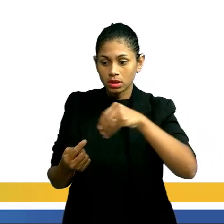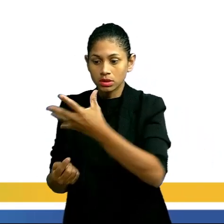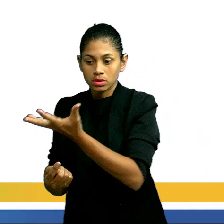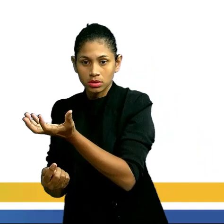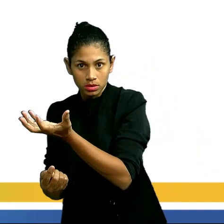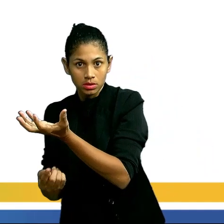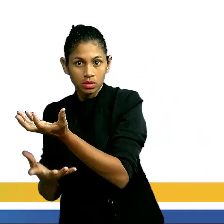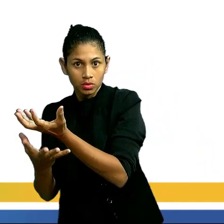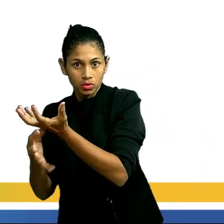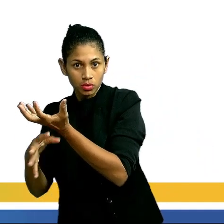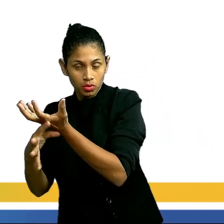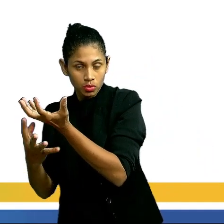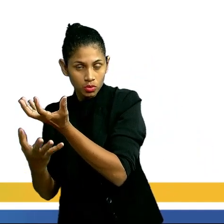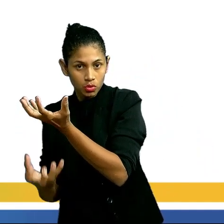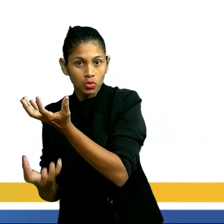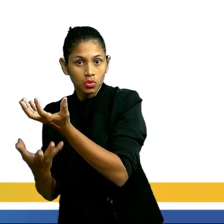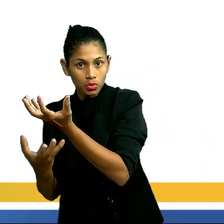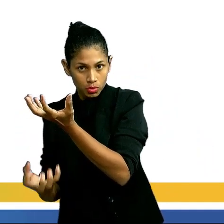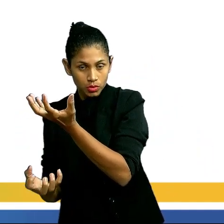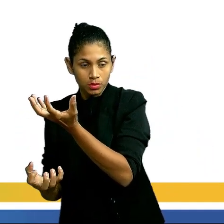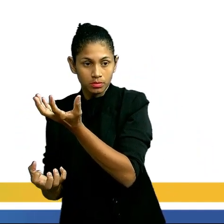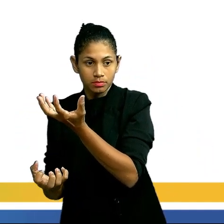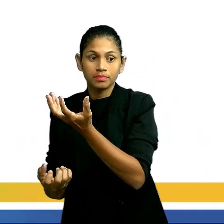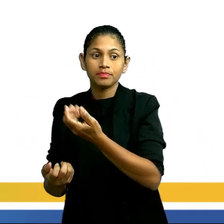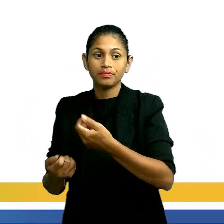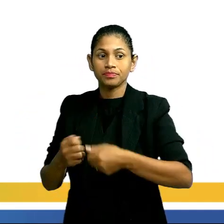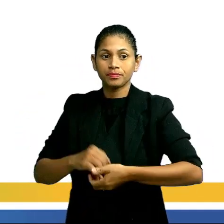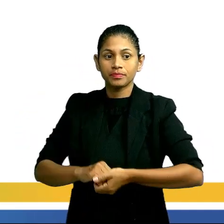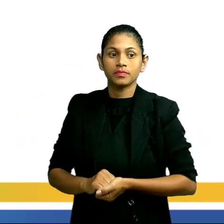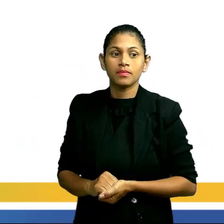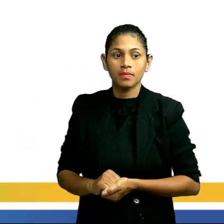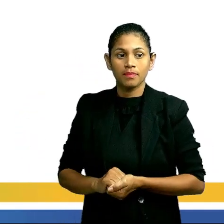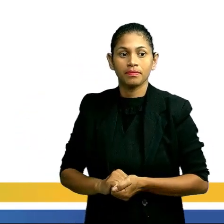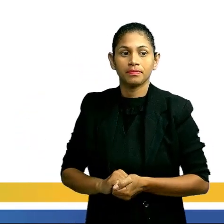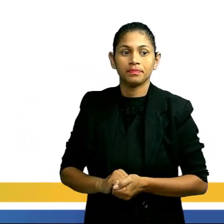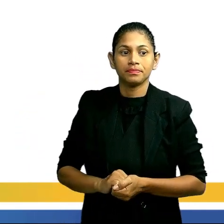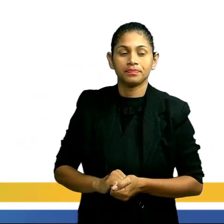é crescente no ralo, e é constante